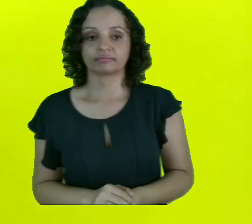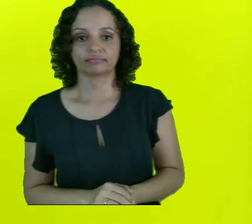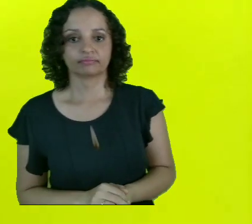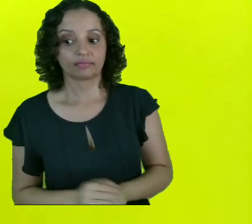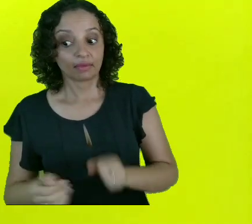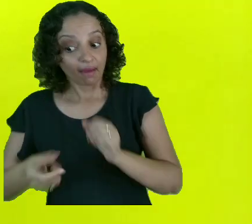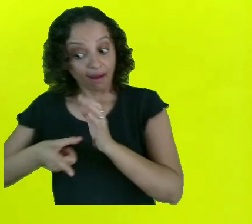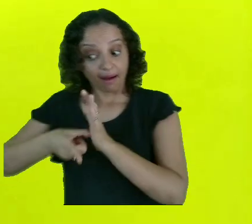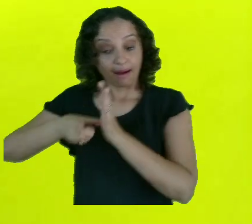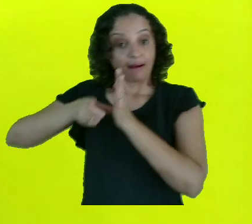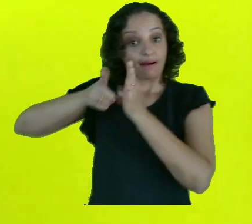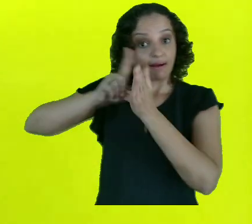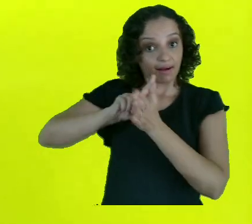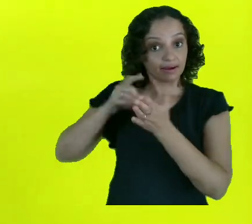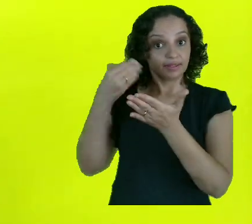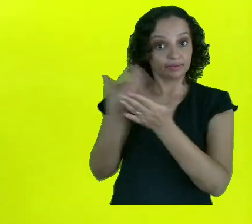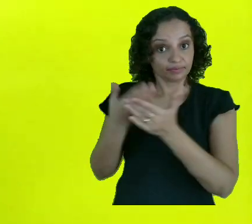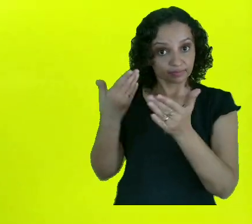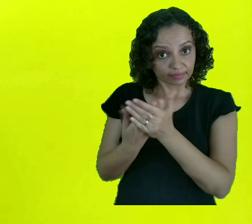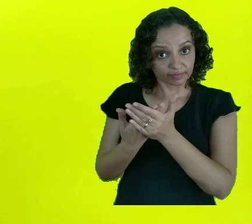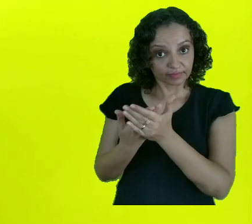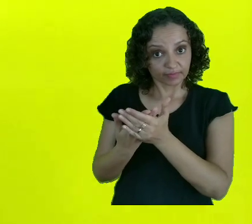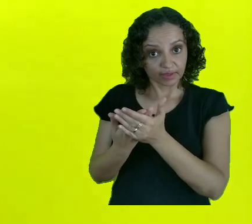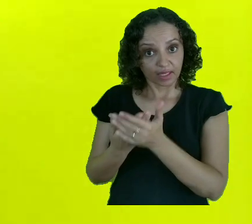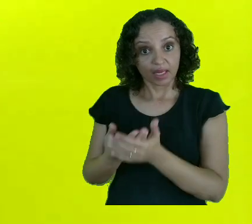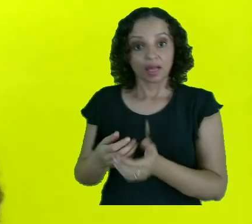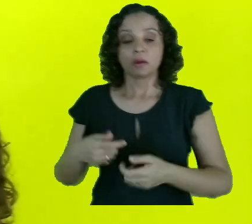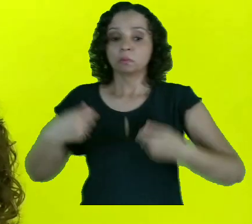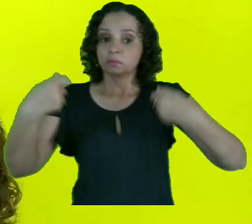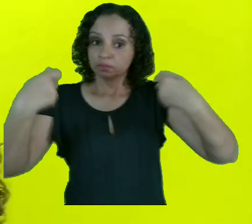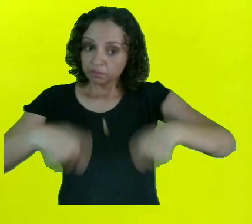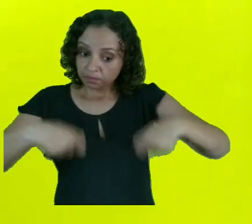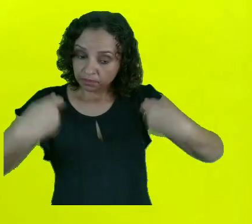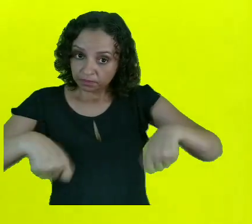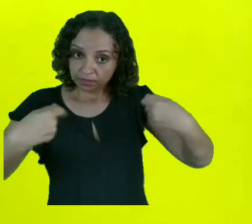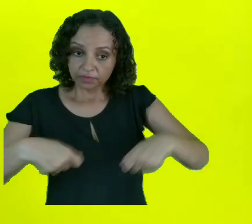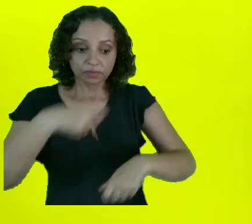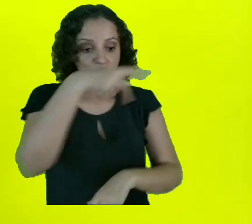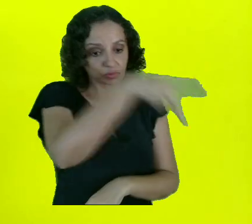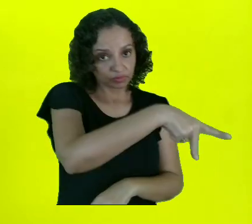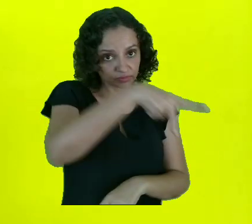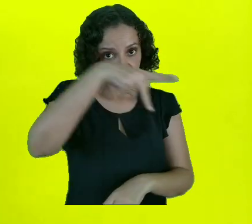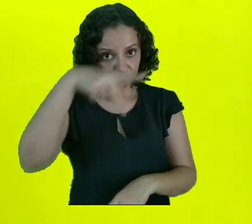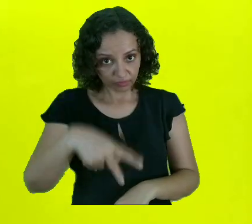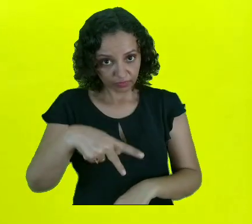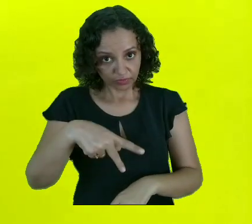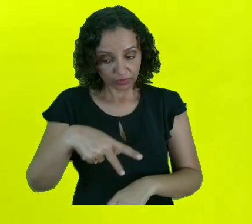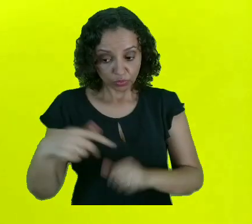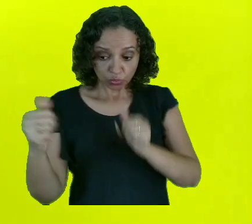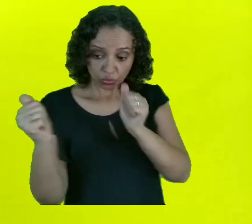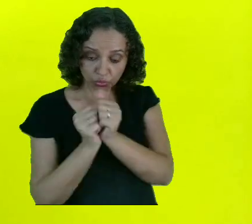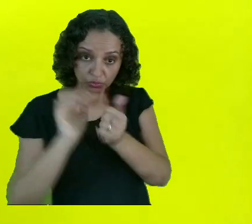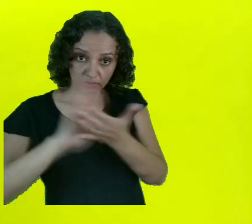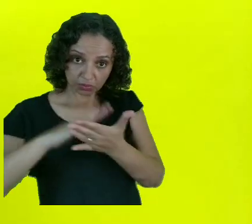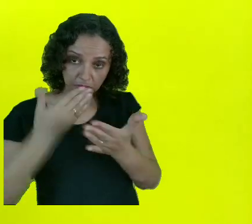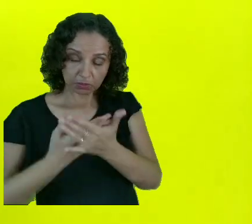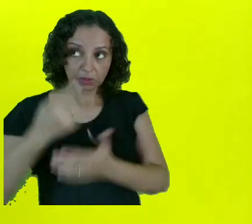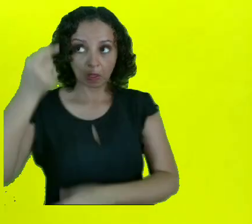Previamente, junto com o professor da classe, pode-se pensar em vídeos,